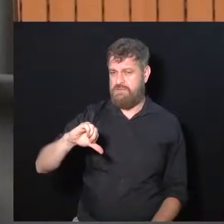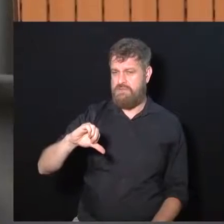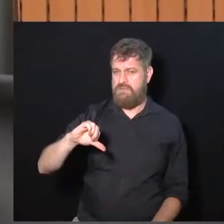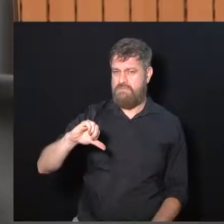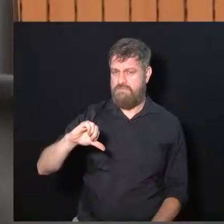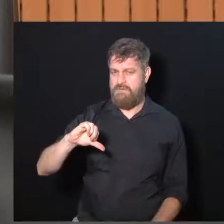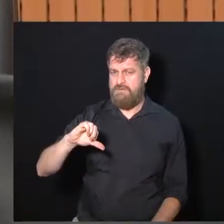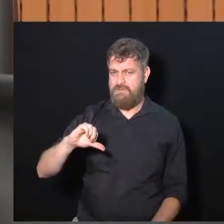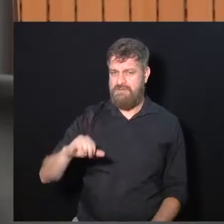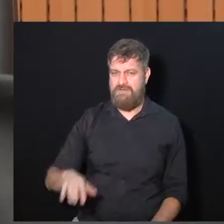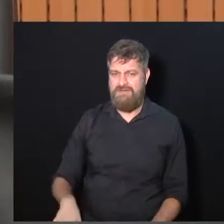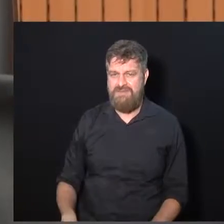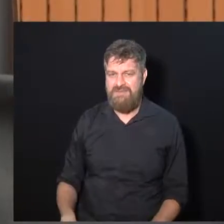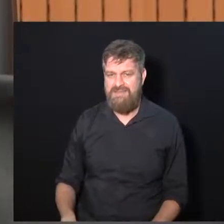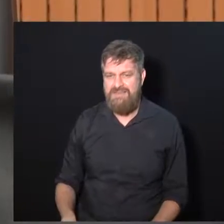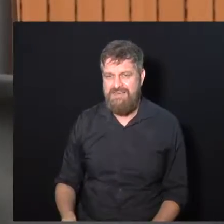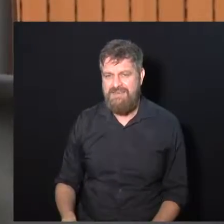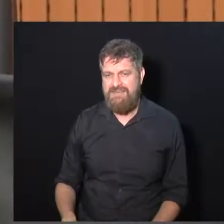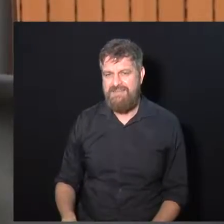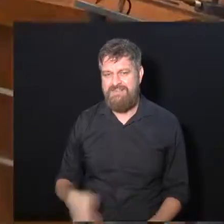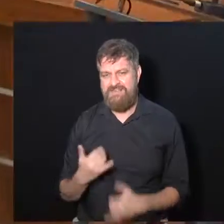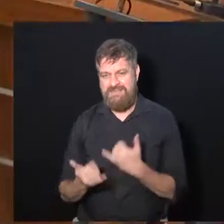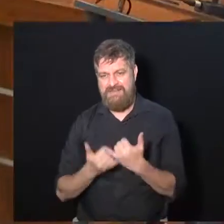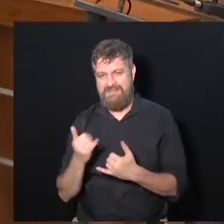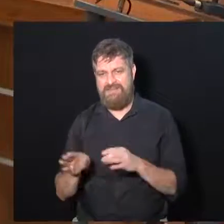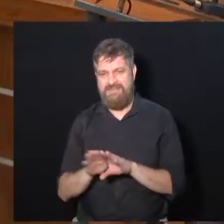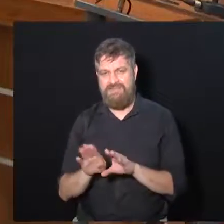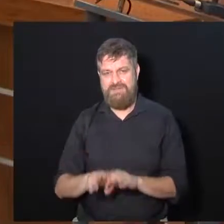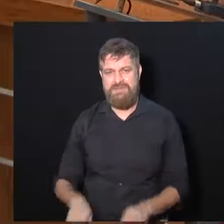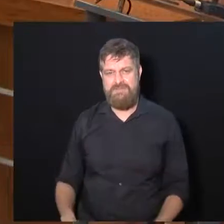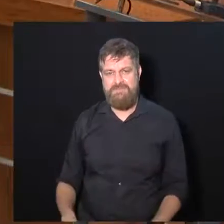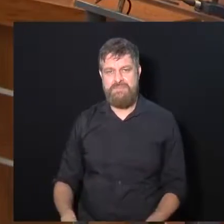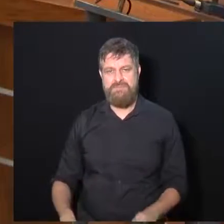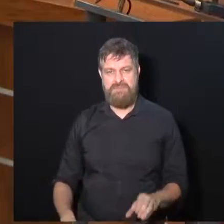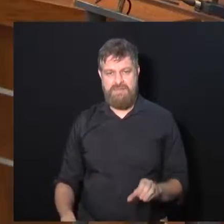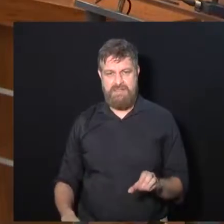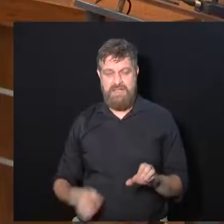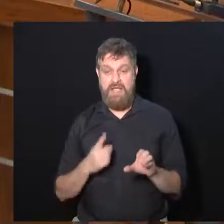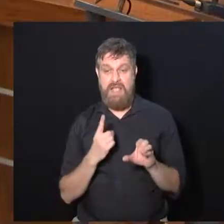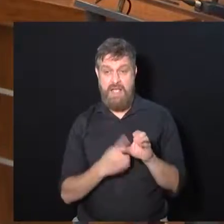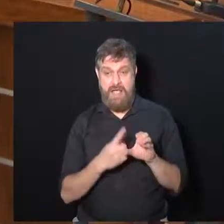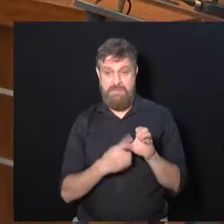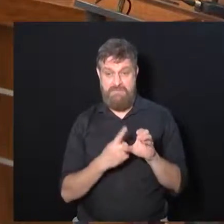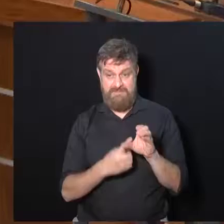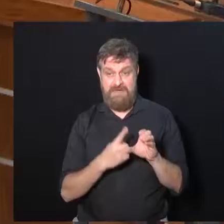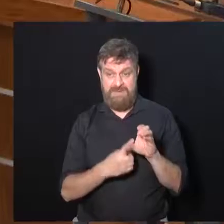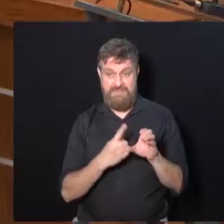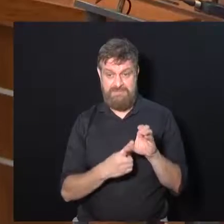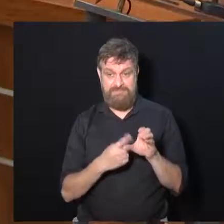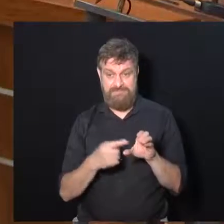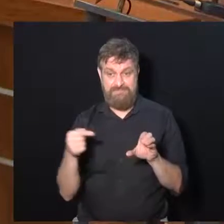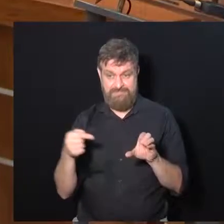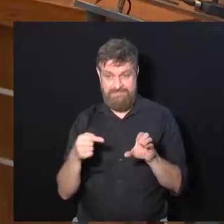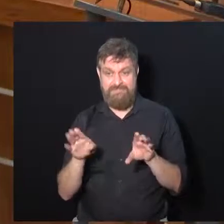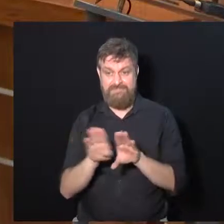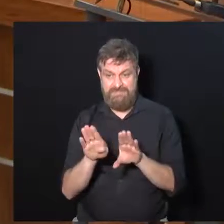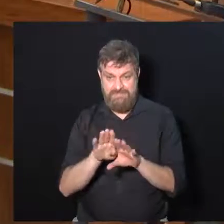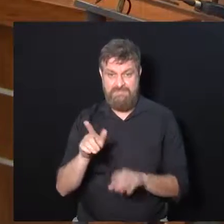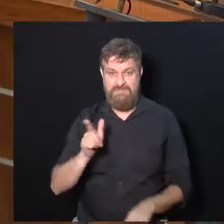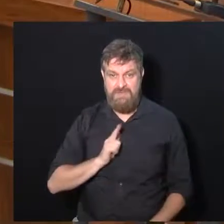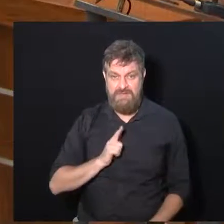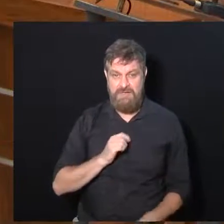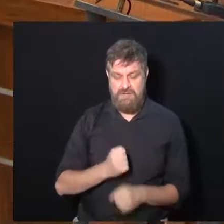Tem mais 19? Não, assim, o Capivari não está aí, mas eles têm sim. Então, aí eu vou chegar neles. A gente realizou,